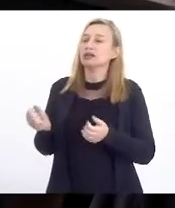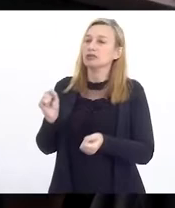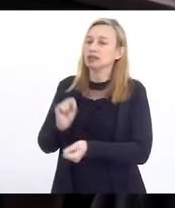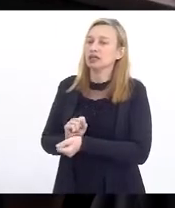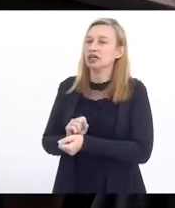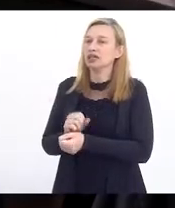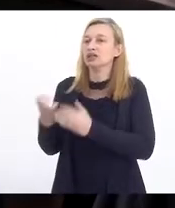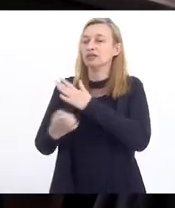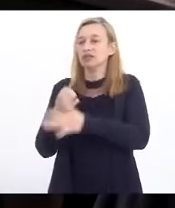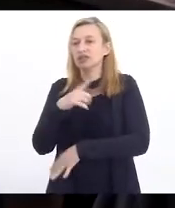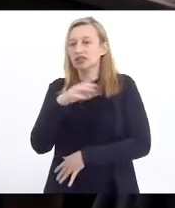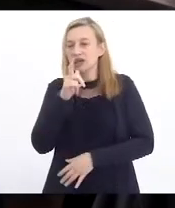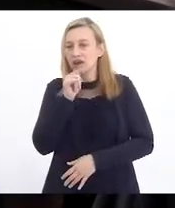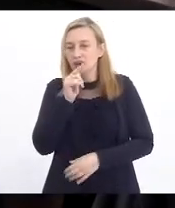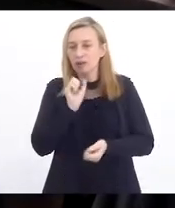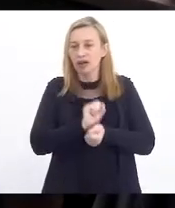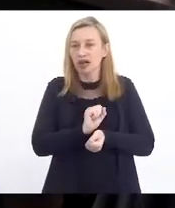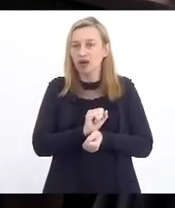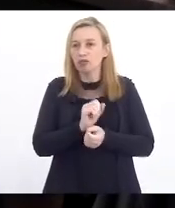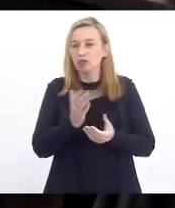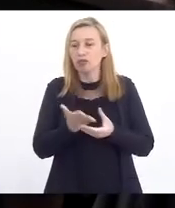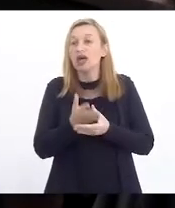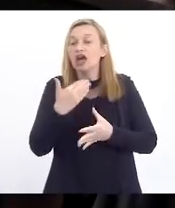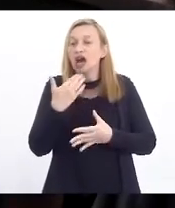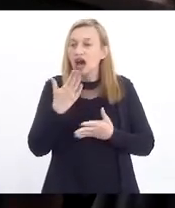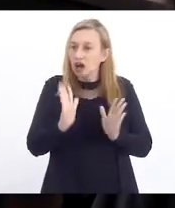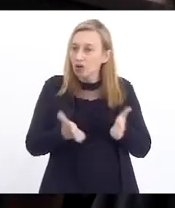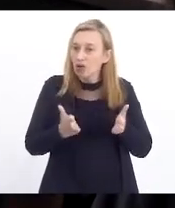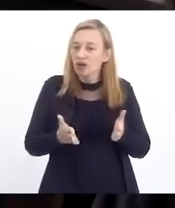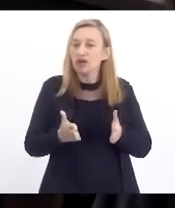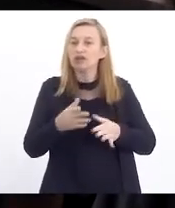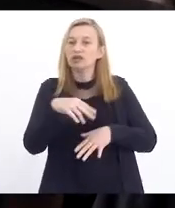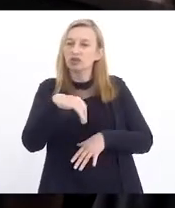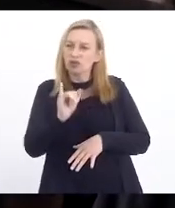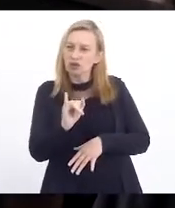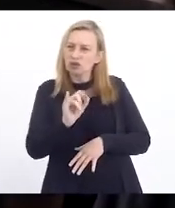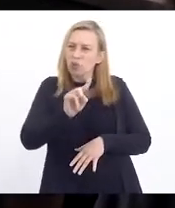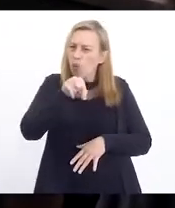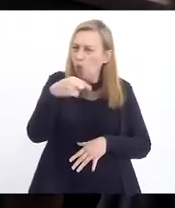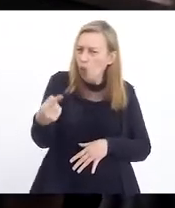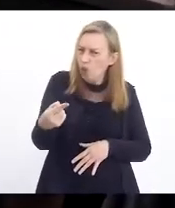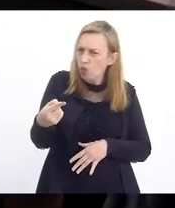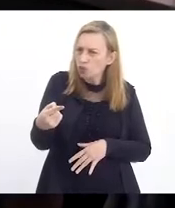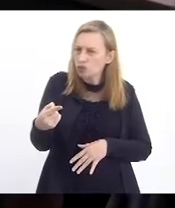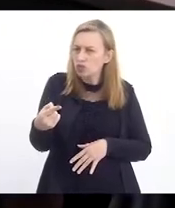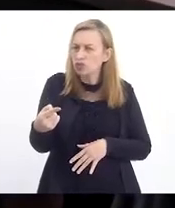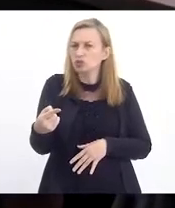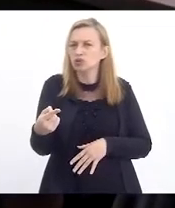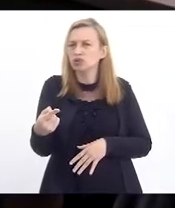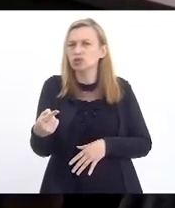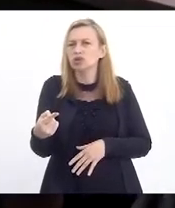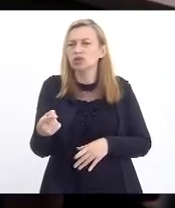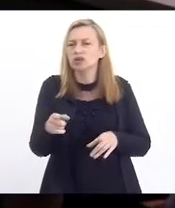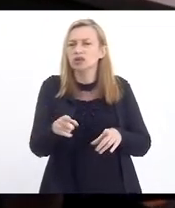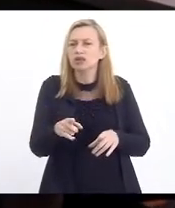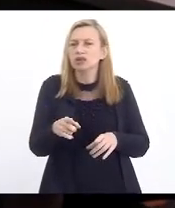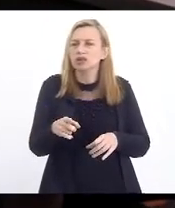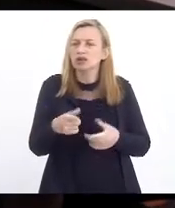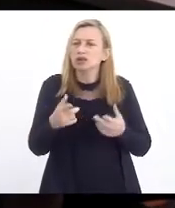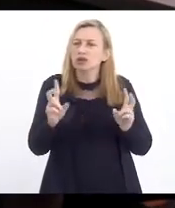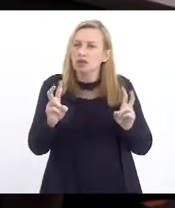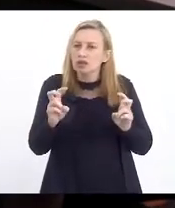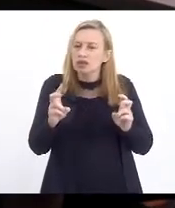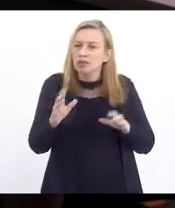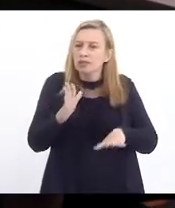processo. Agora, a participação de Nova Iguaçu, eu diria, dos demais municípios, ela traz outra vantagem, que ela joga